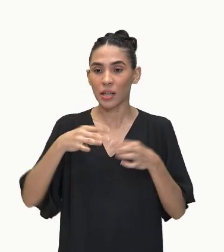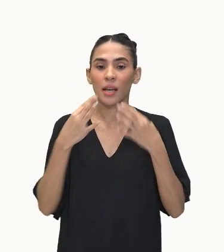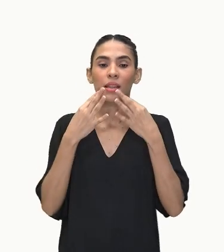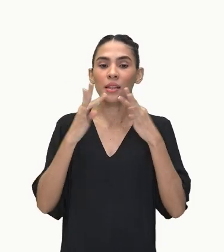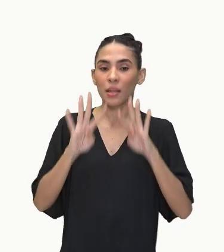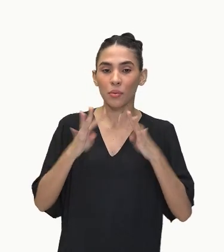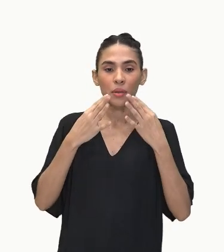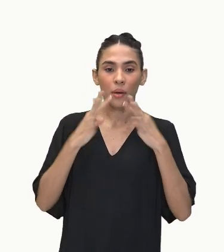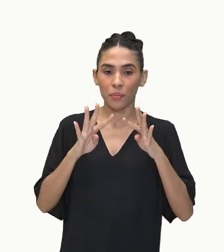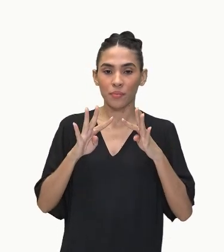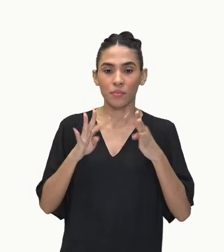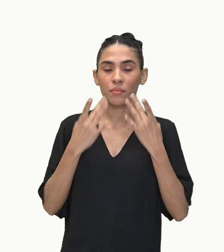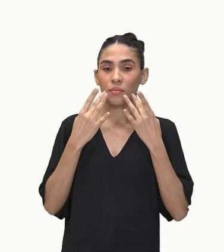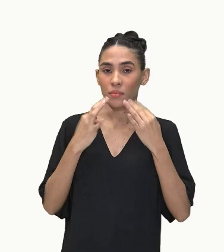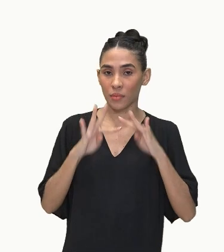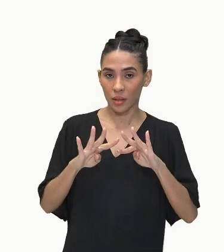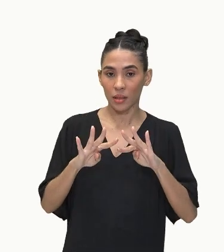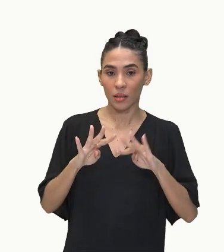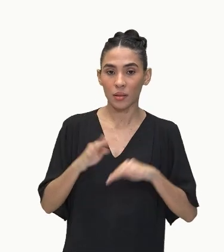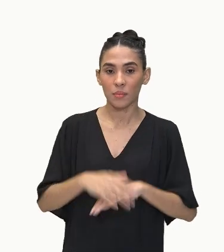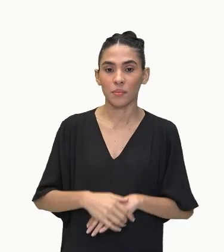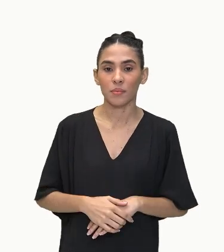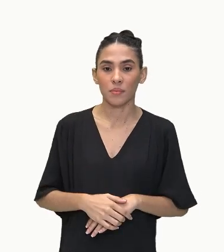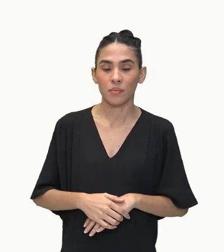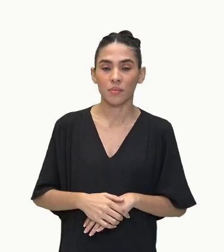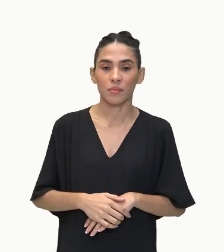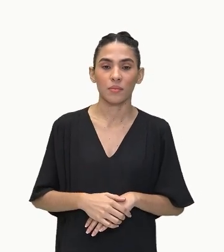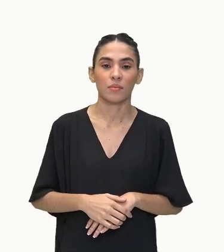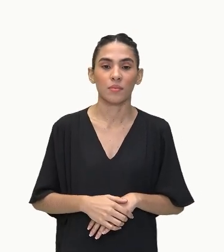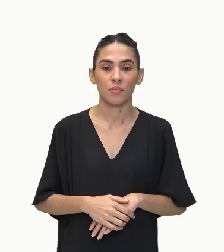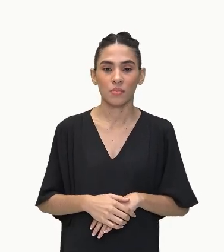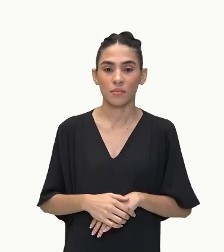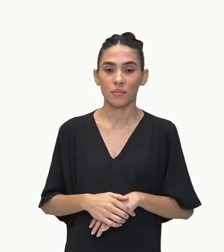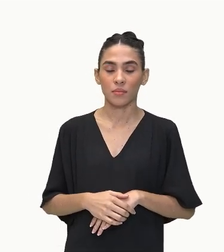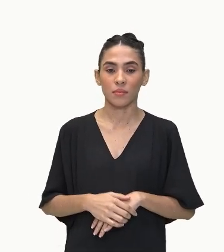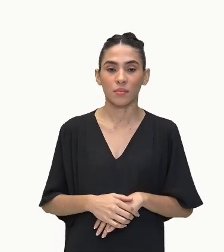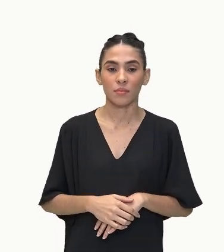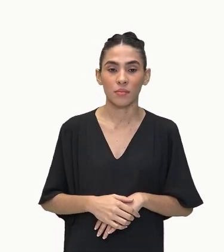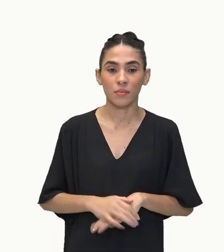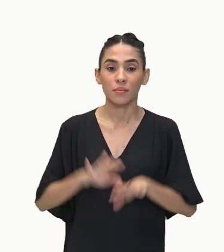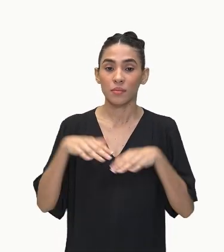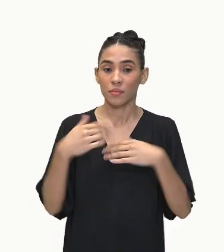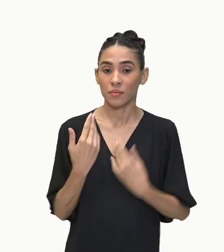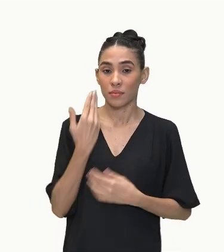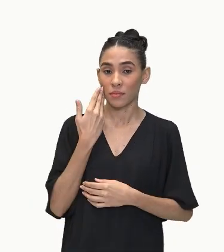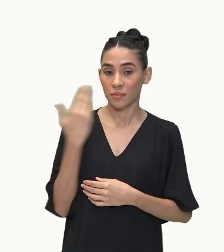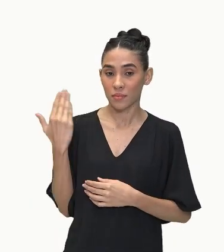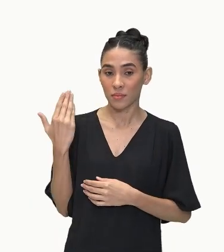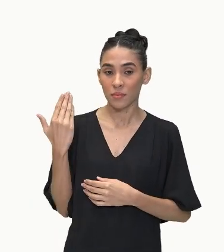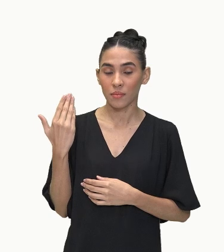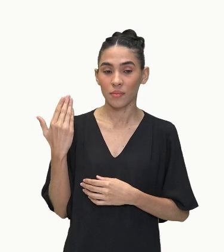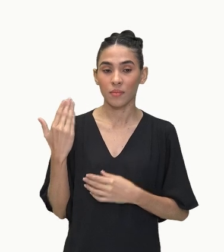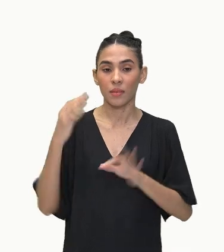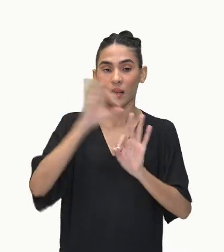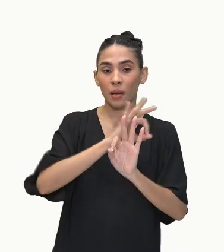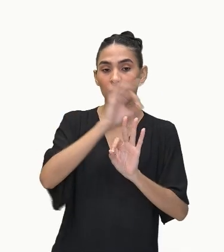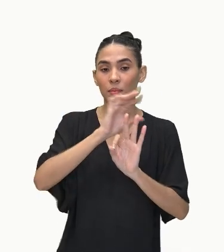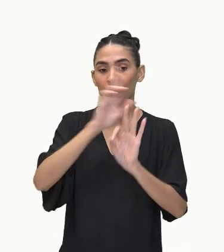produz esses aminoácidos naturalmente. Em compensação, os aminoácidos